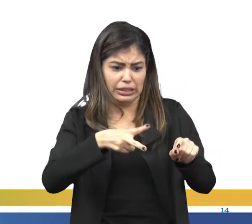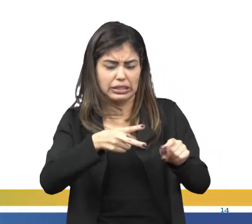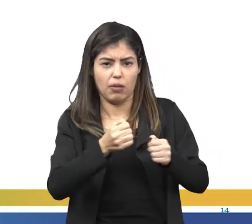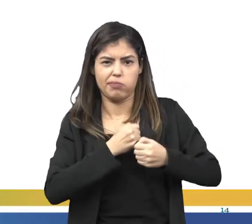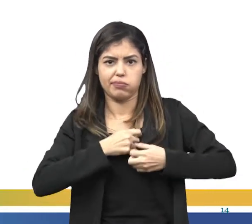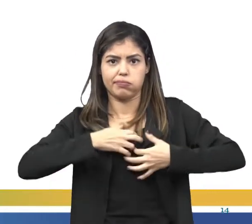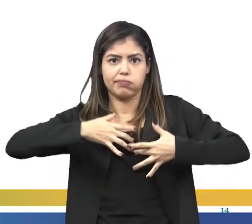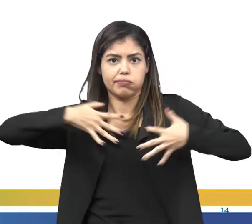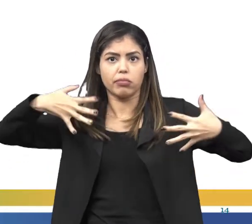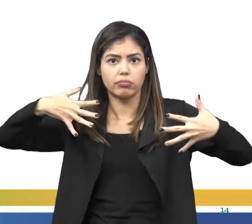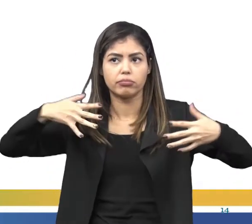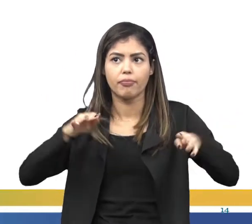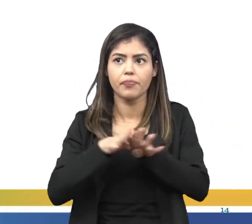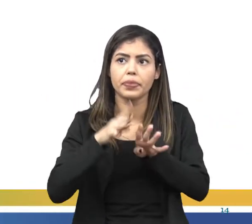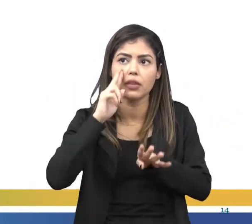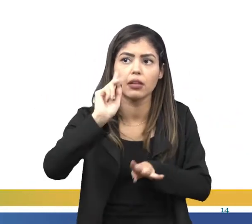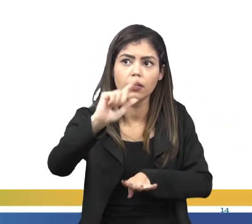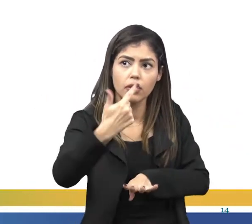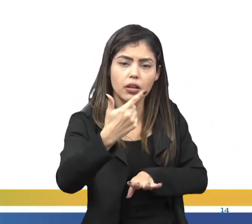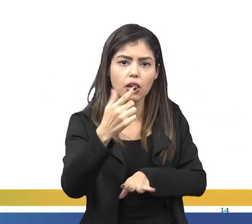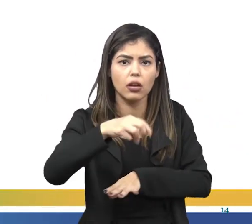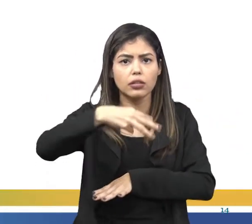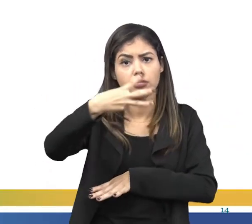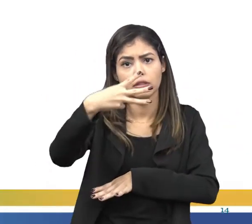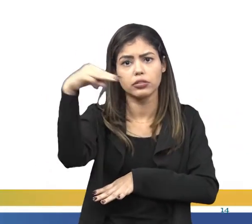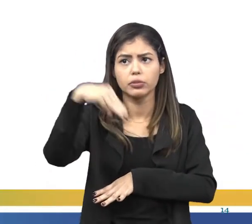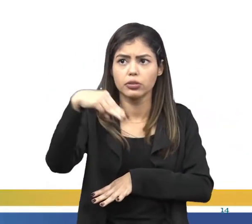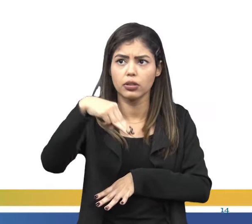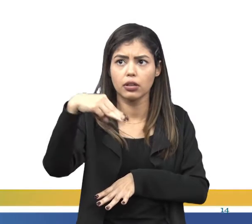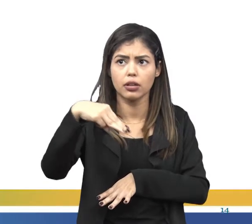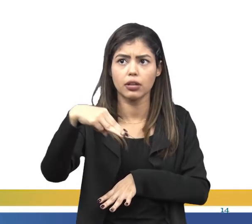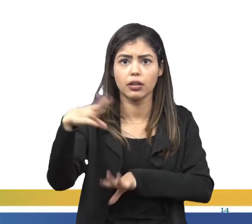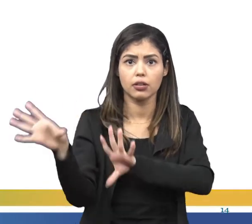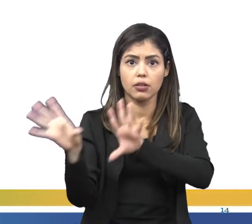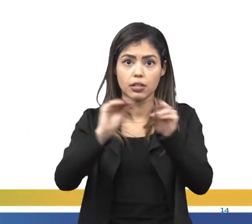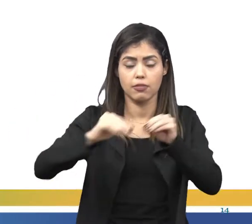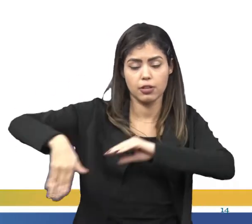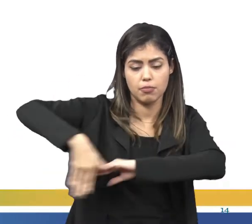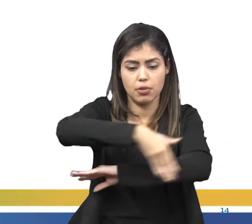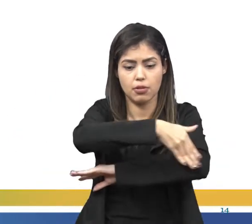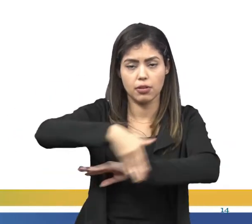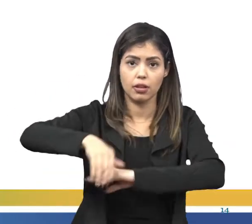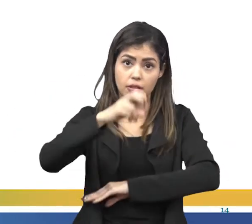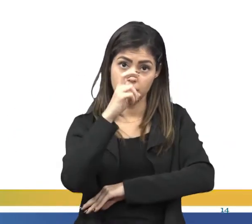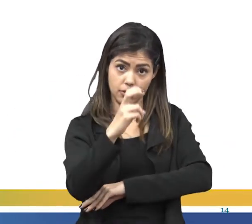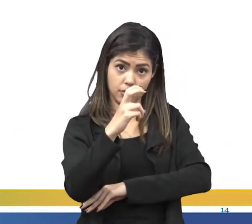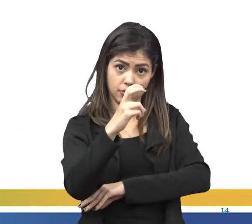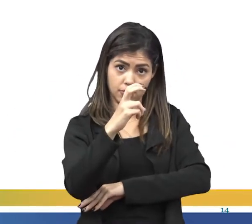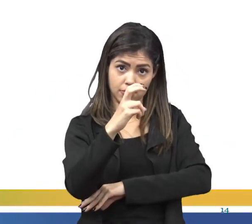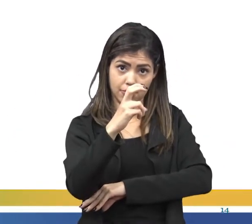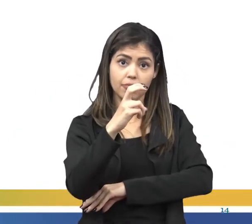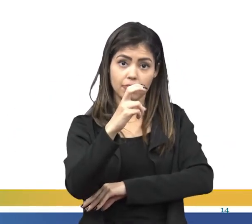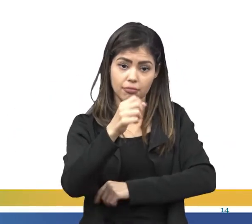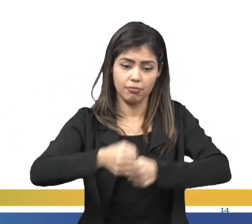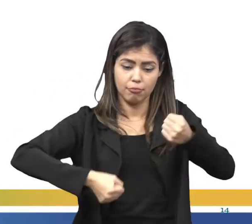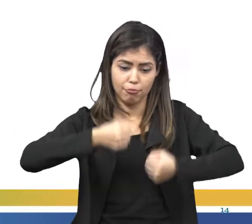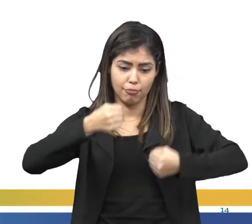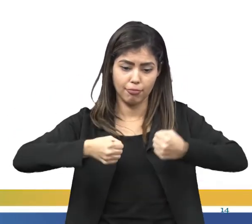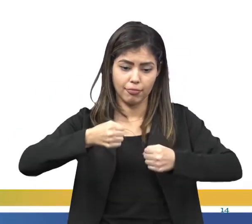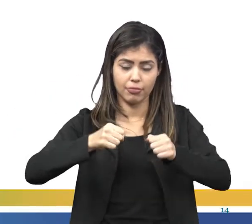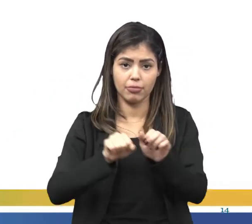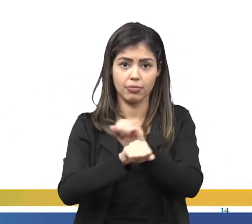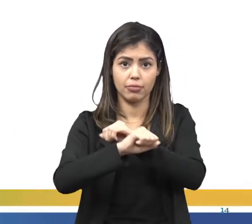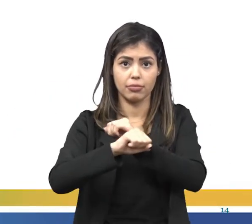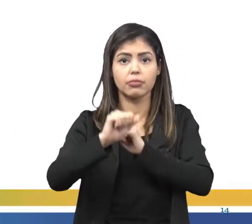no cara. Passado menos de 3 minutos, estavam na minha rua 5 carros da polícia, um helicóptero,